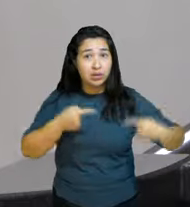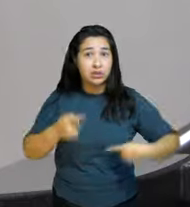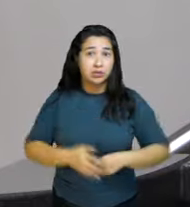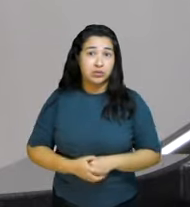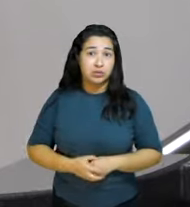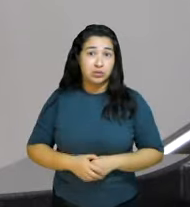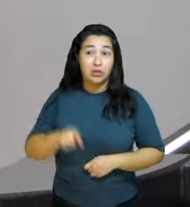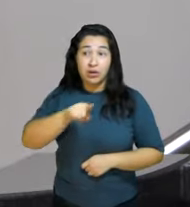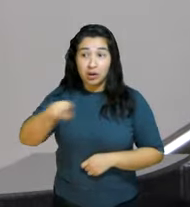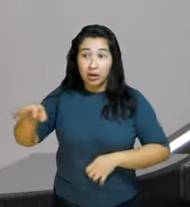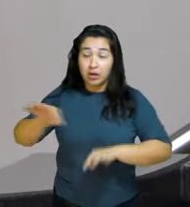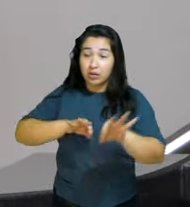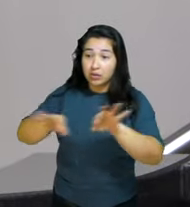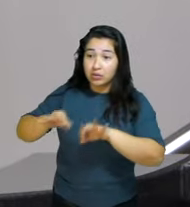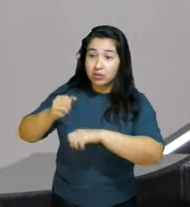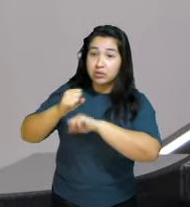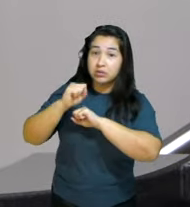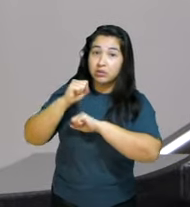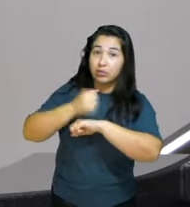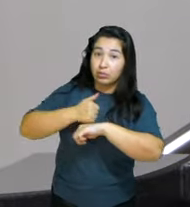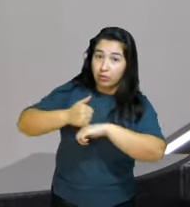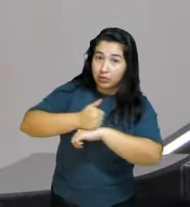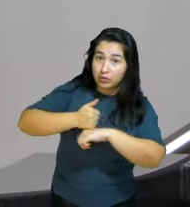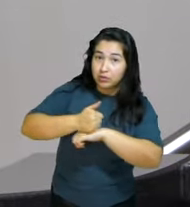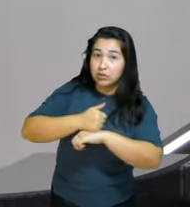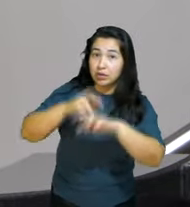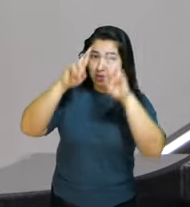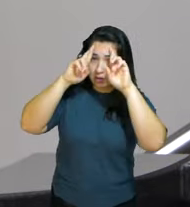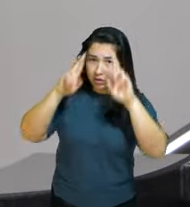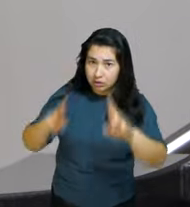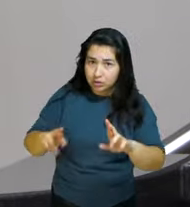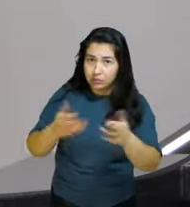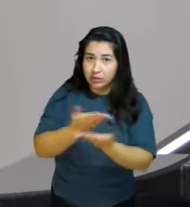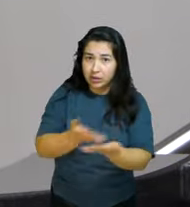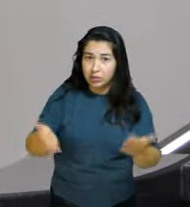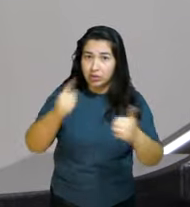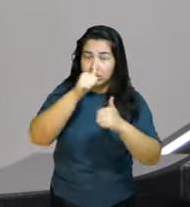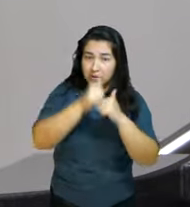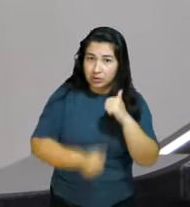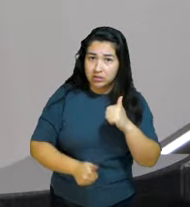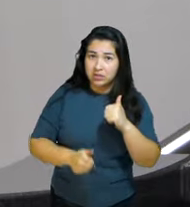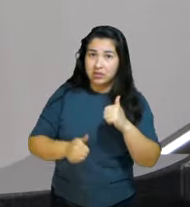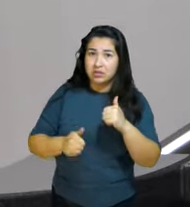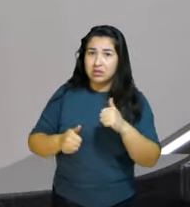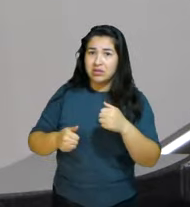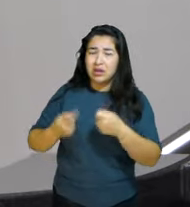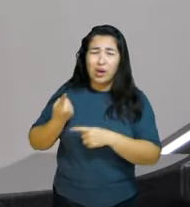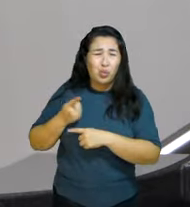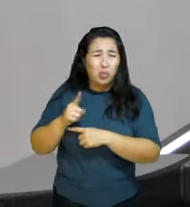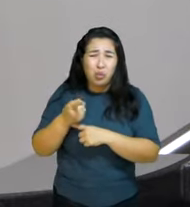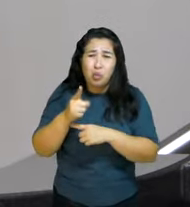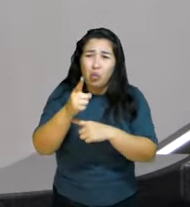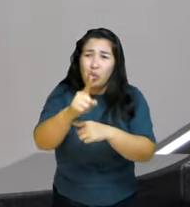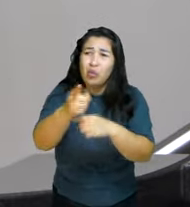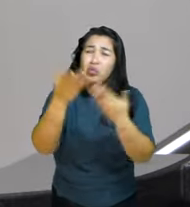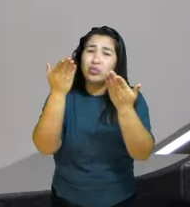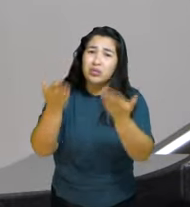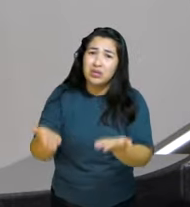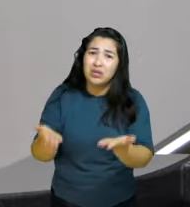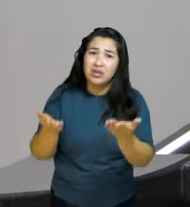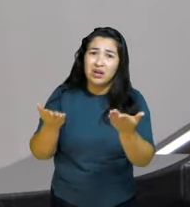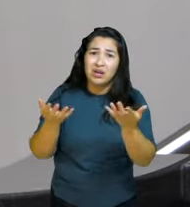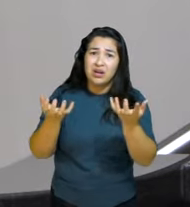E a valorização dos profissionais? Né? O respeito com os atletas que tiveram que se deslocar do extremo oeste para poder ficar,